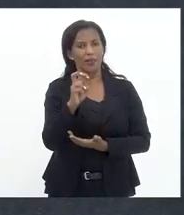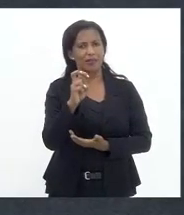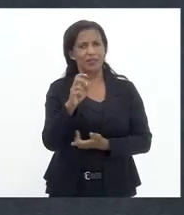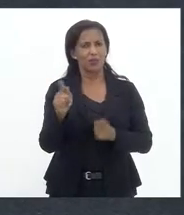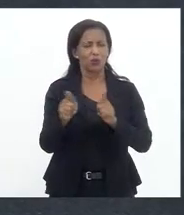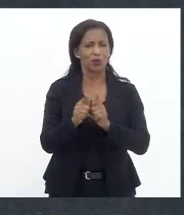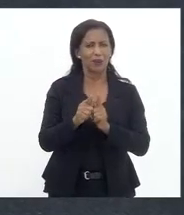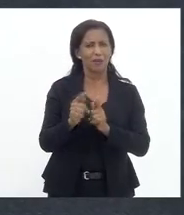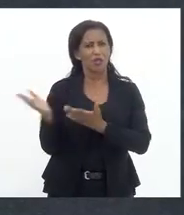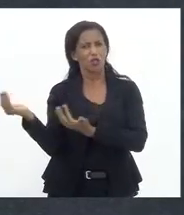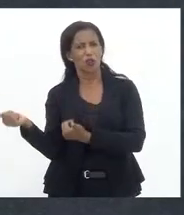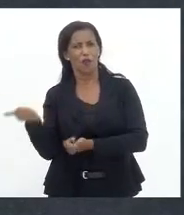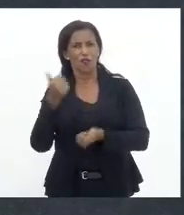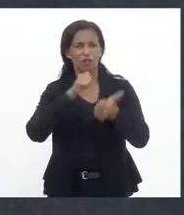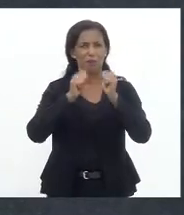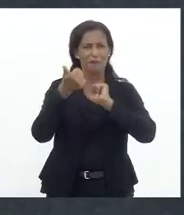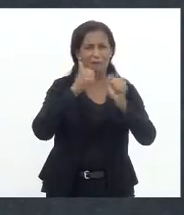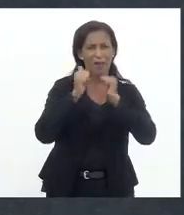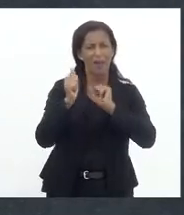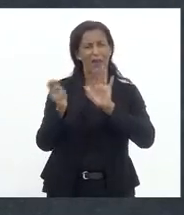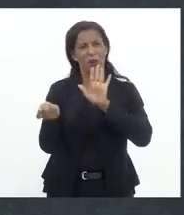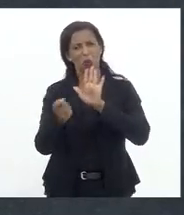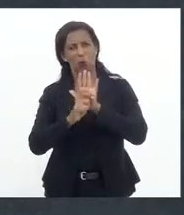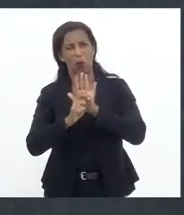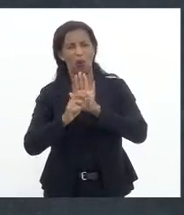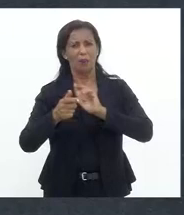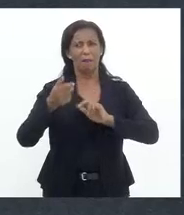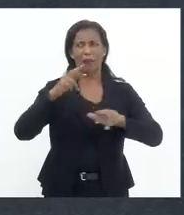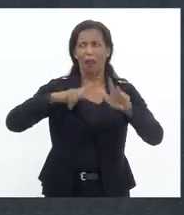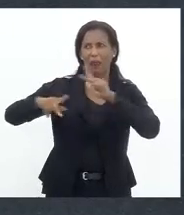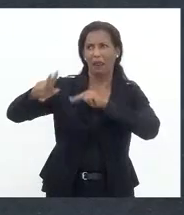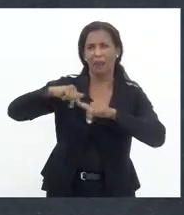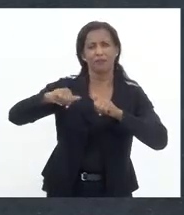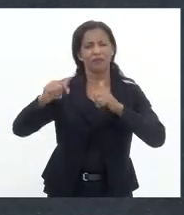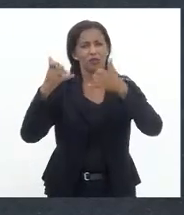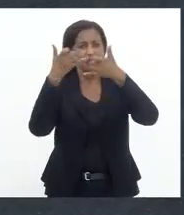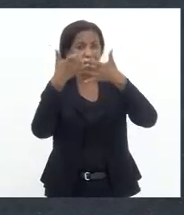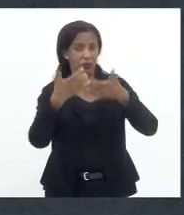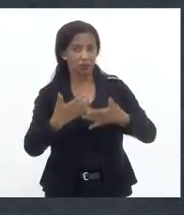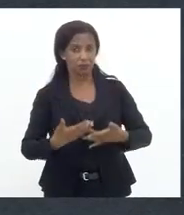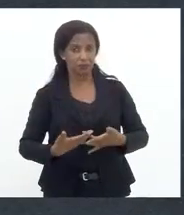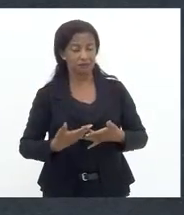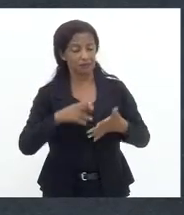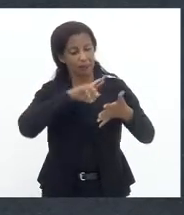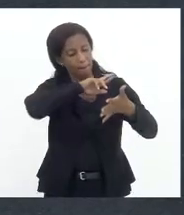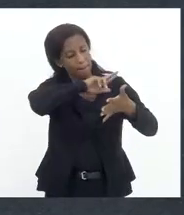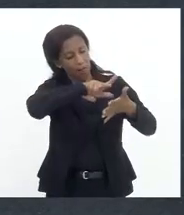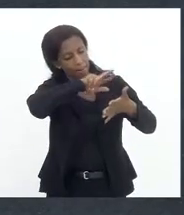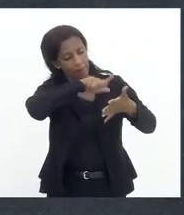de álcool, de drogas, e aí a gente vem elencando na justificativa